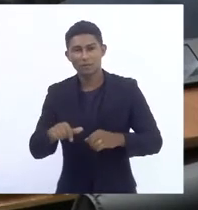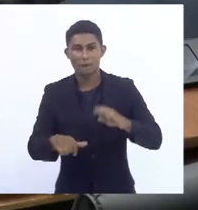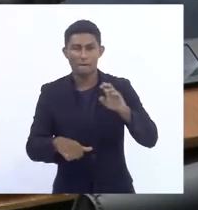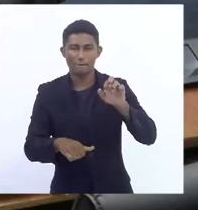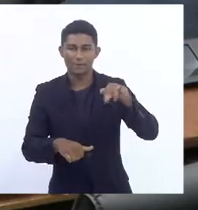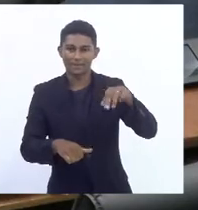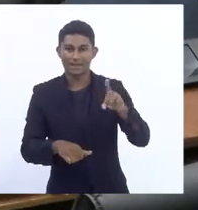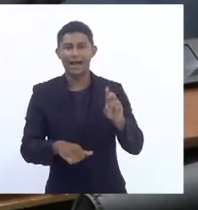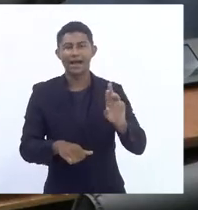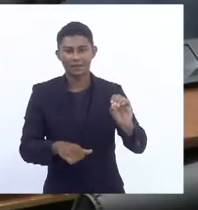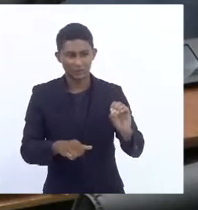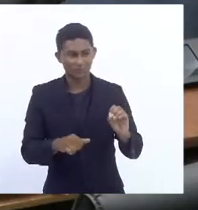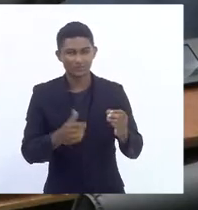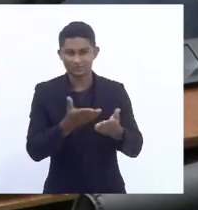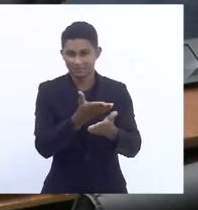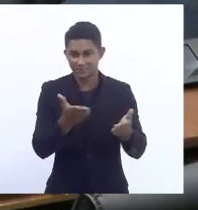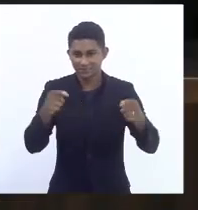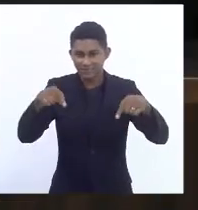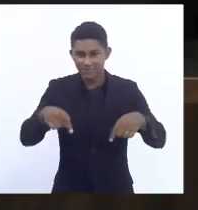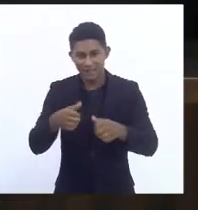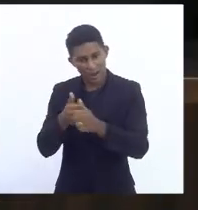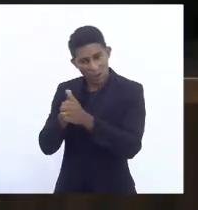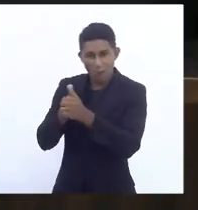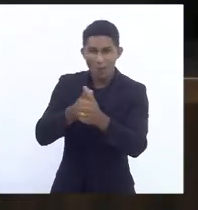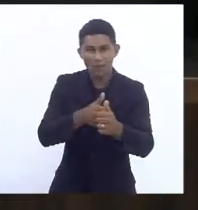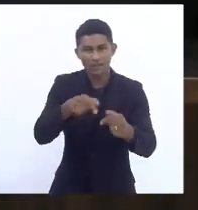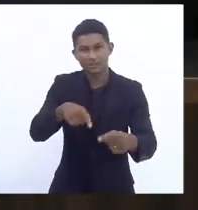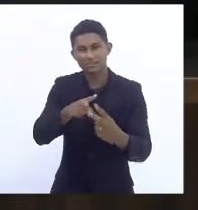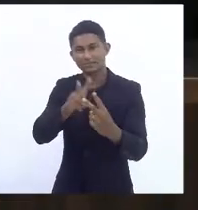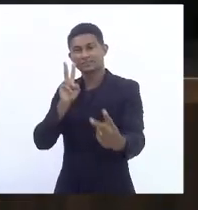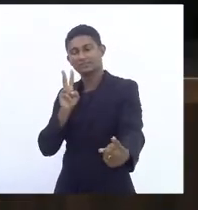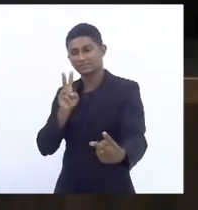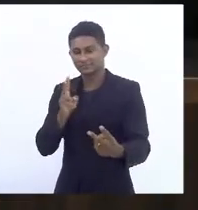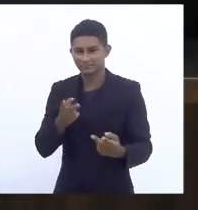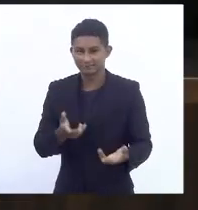tarde, presidente. acompanha a sessão aqui pelo vídeo.